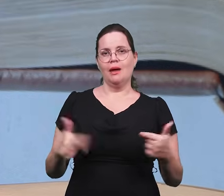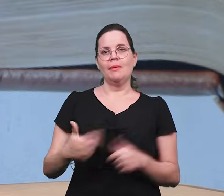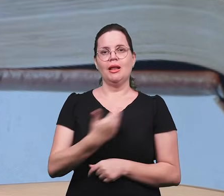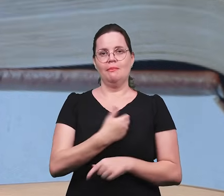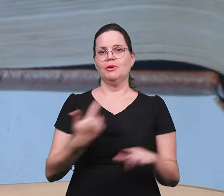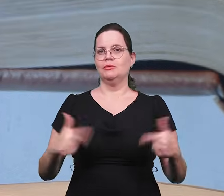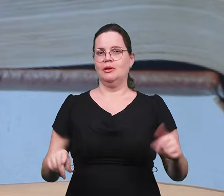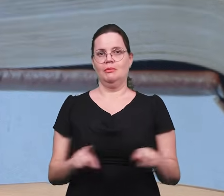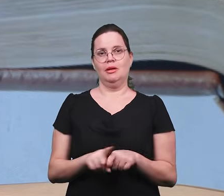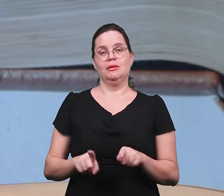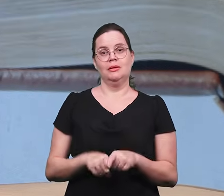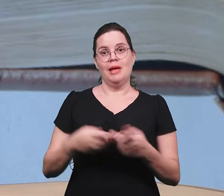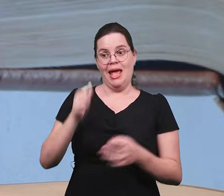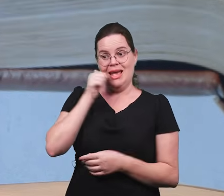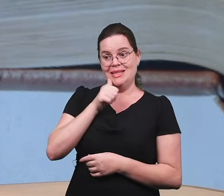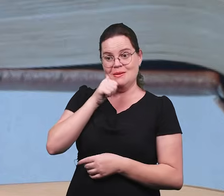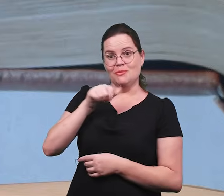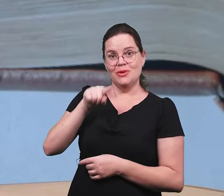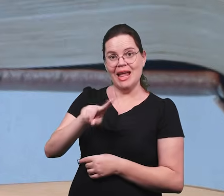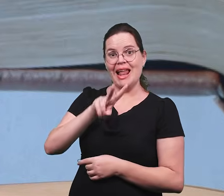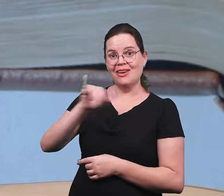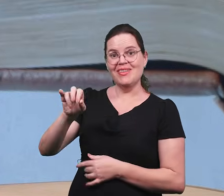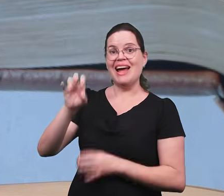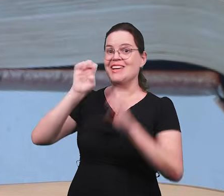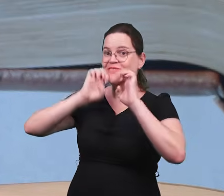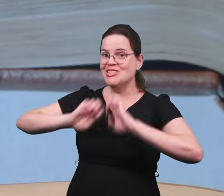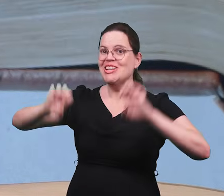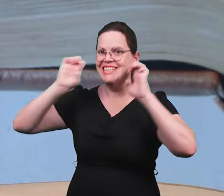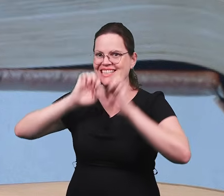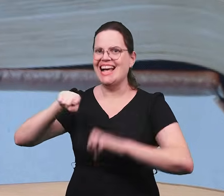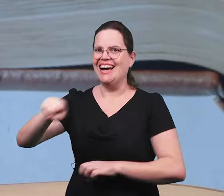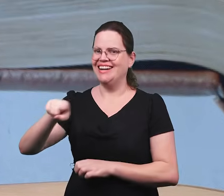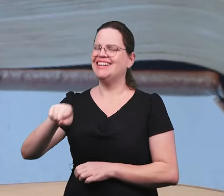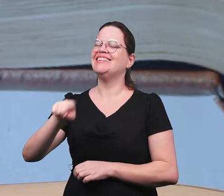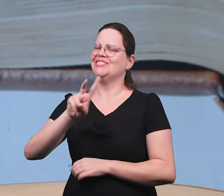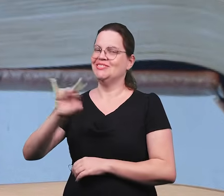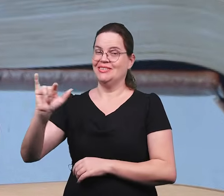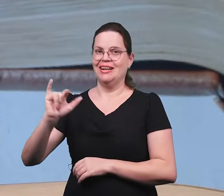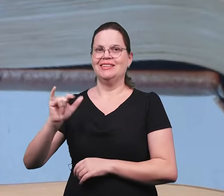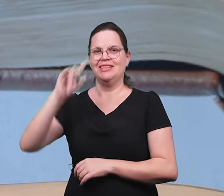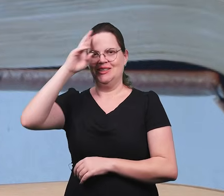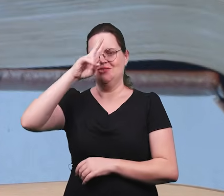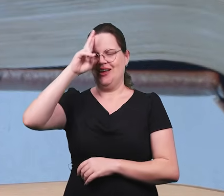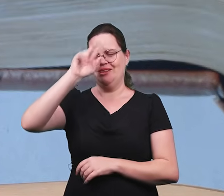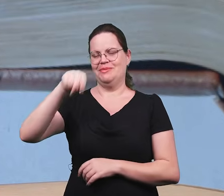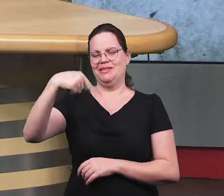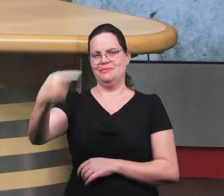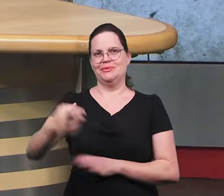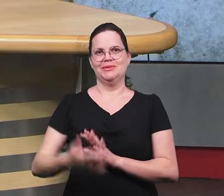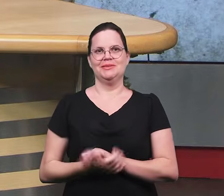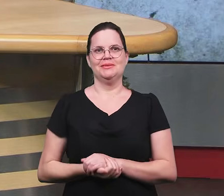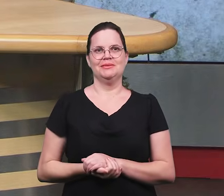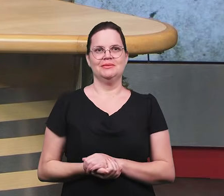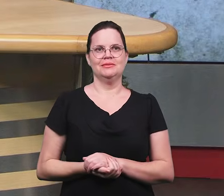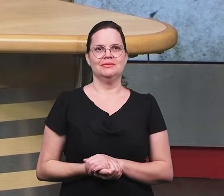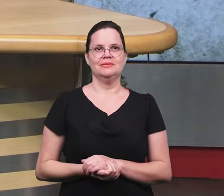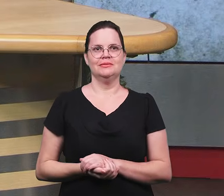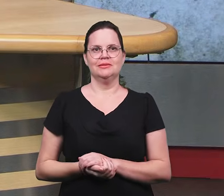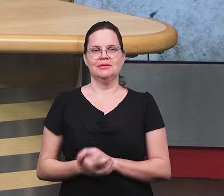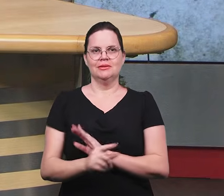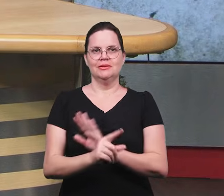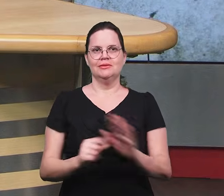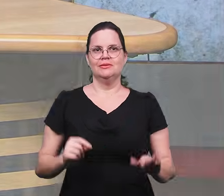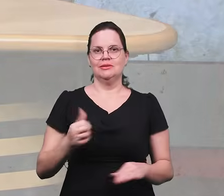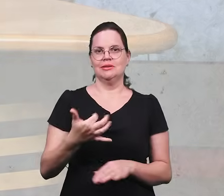Essa mulher vai se tornar uma grande evangelista. Então, nós vamos lembrar disso aqui lá na frente. O versículo